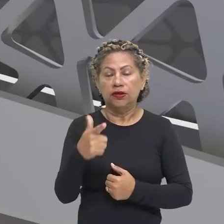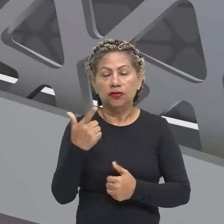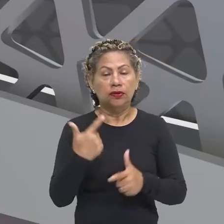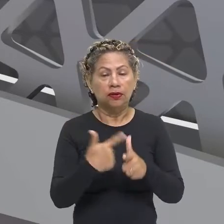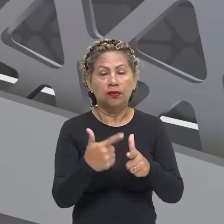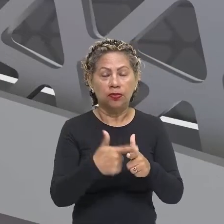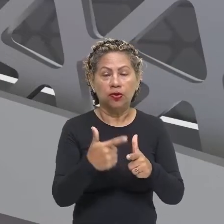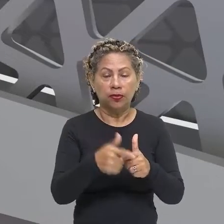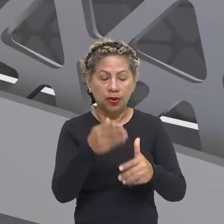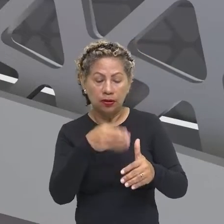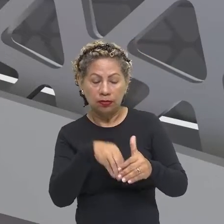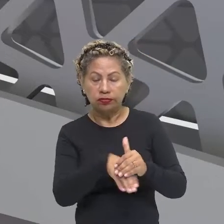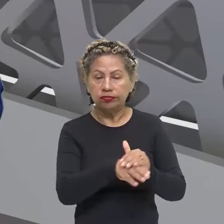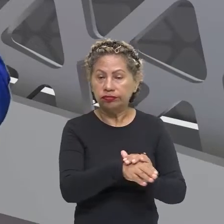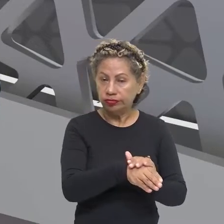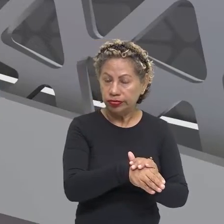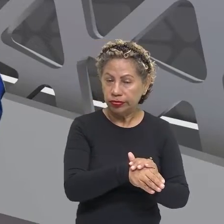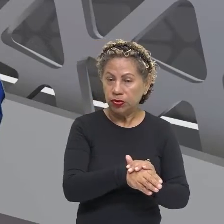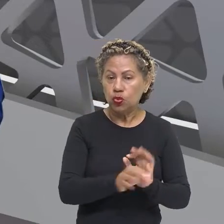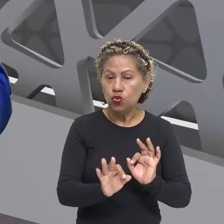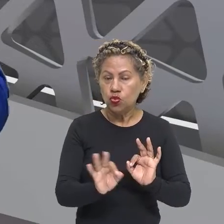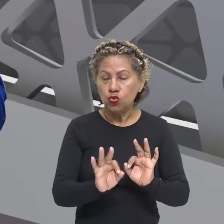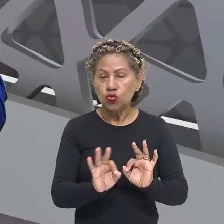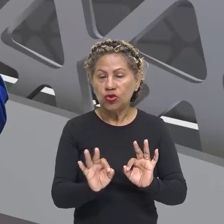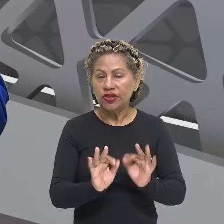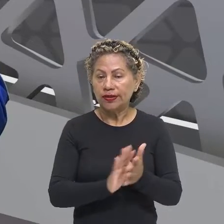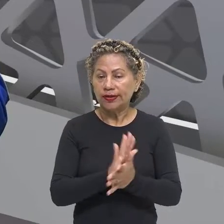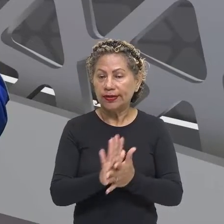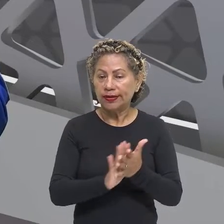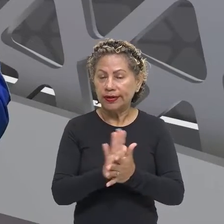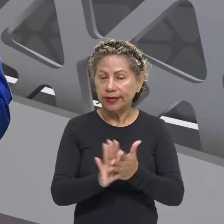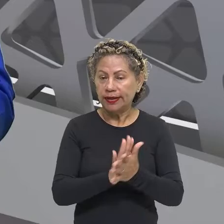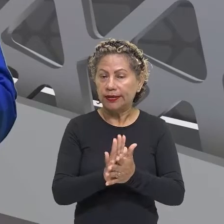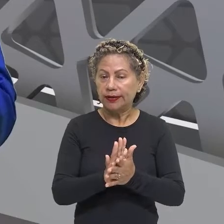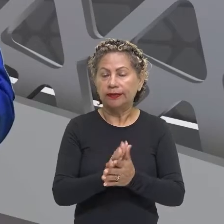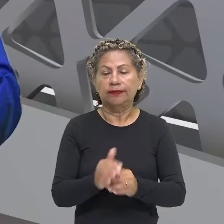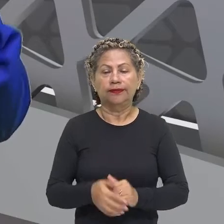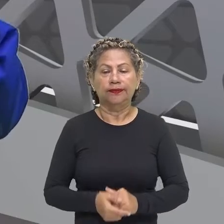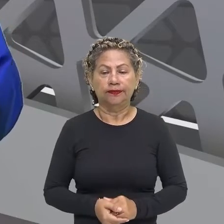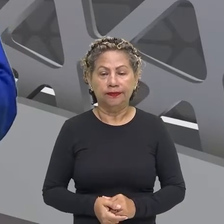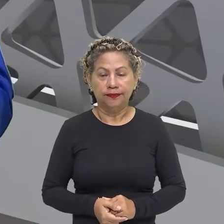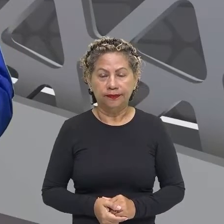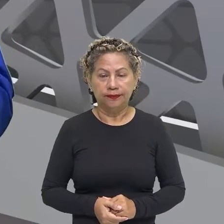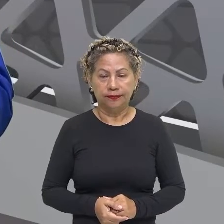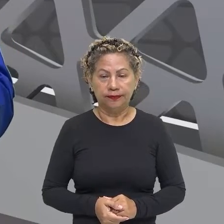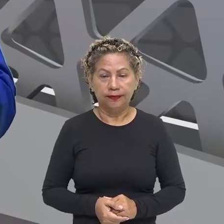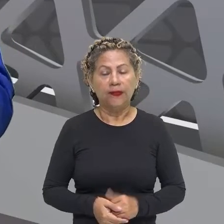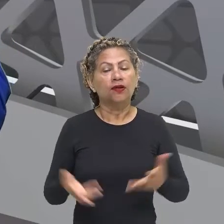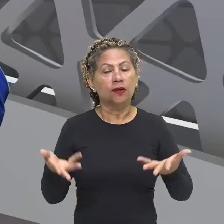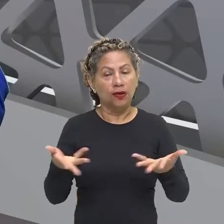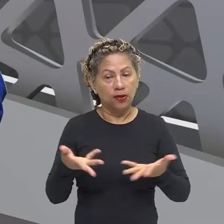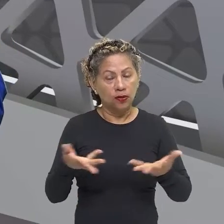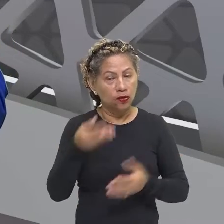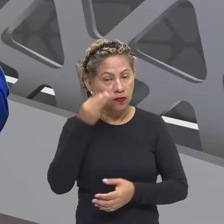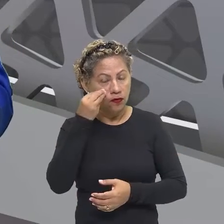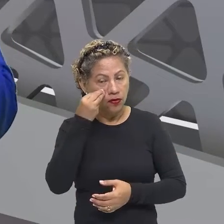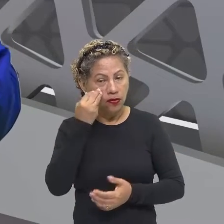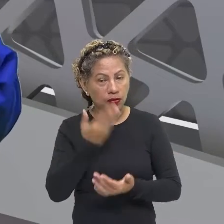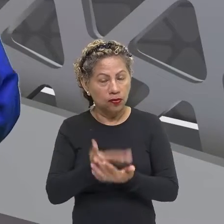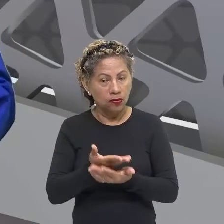fazer para que nós consigamos tirar, sendo que com segurança, tá bom? Tirar